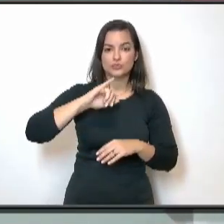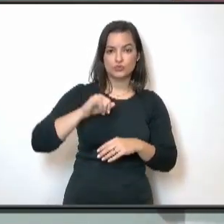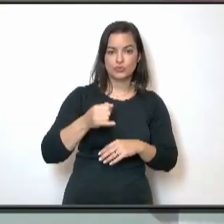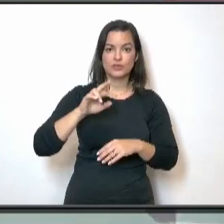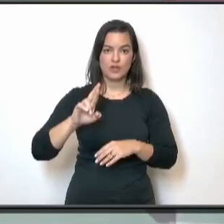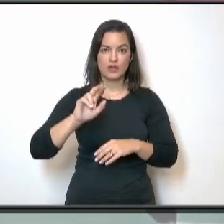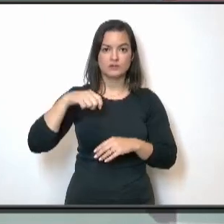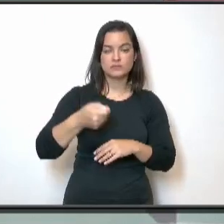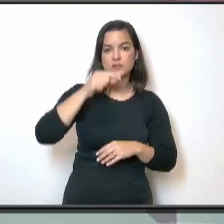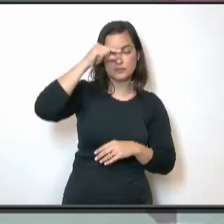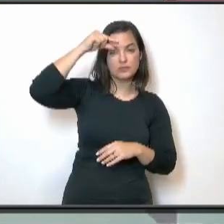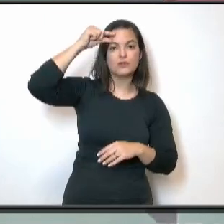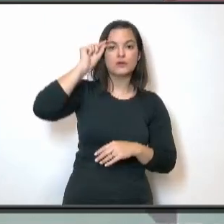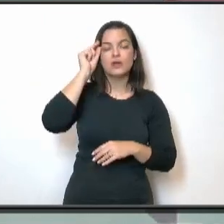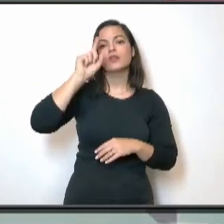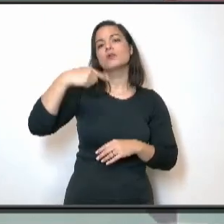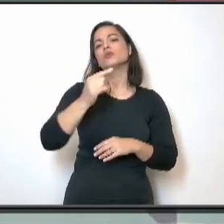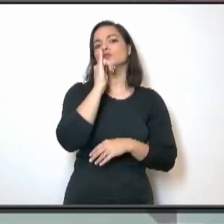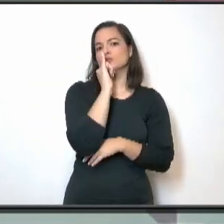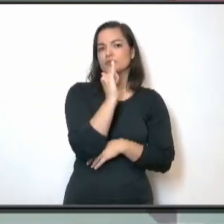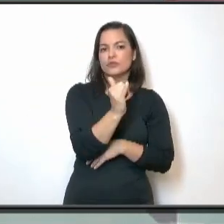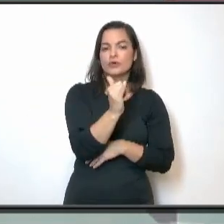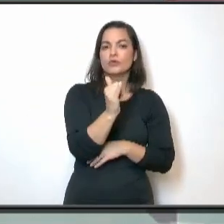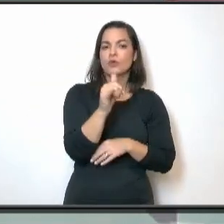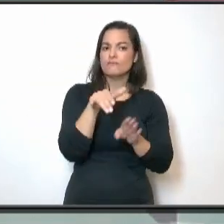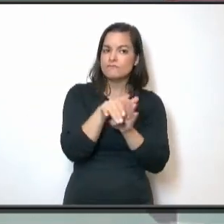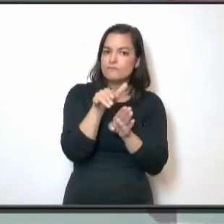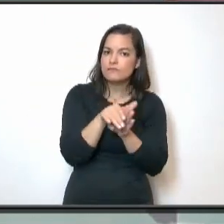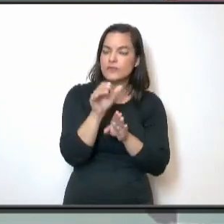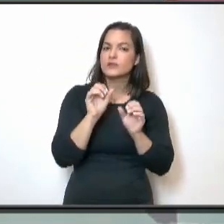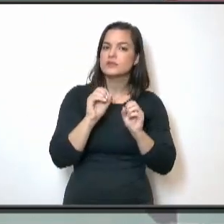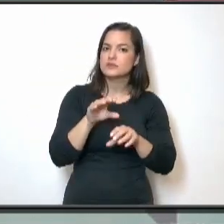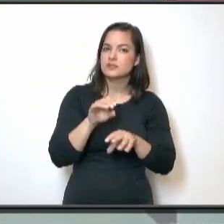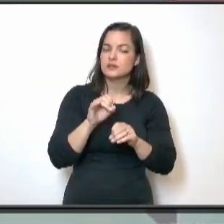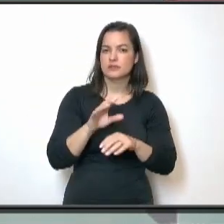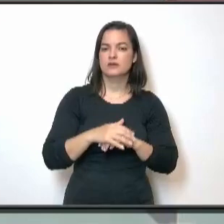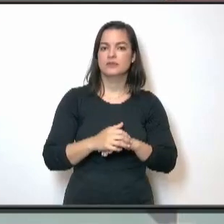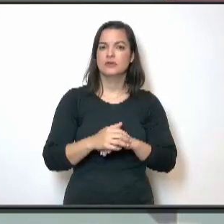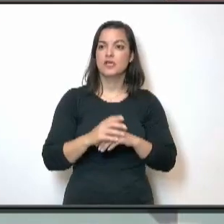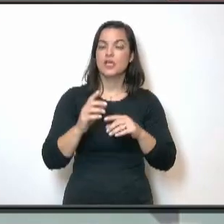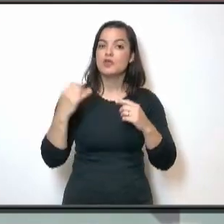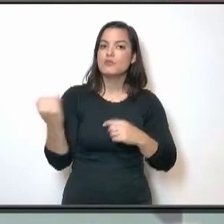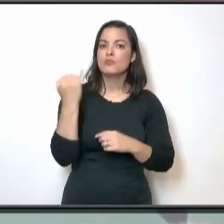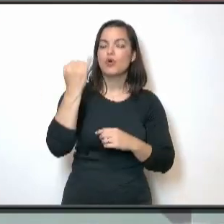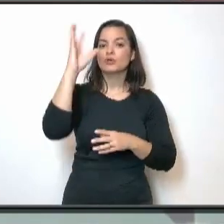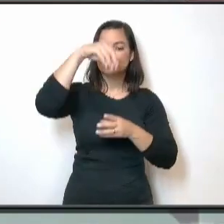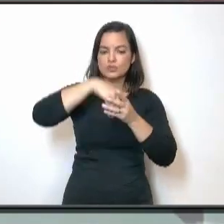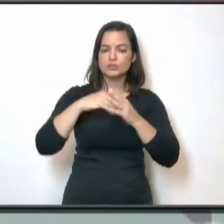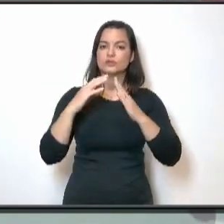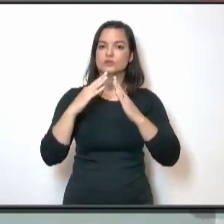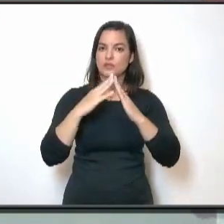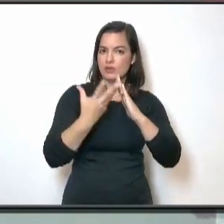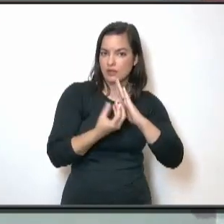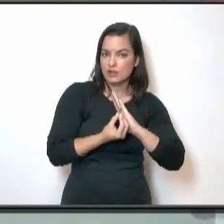uma palavra de exortação sobre a importância de nós, como igreja, tratarmos as nossas diferenças,